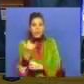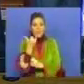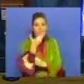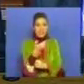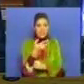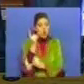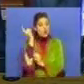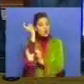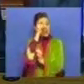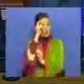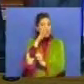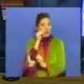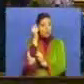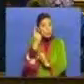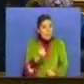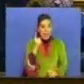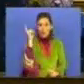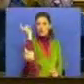José